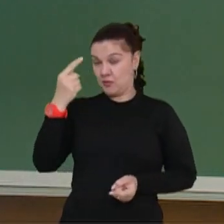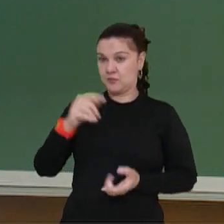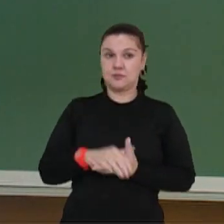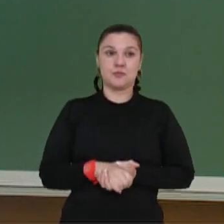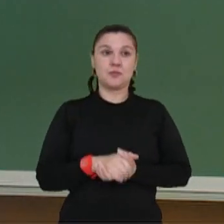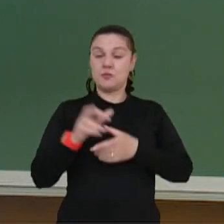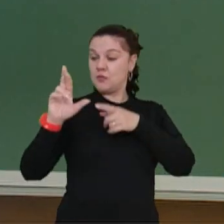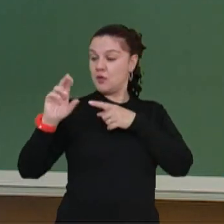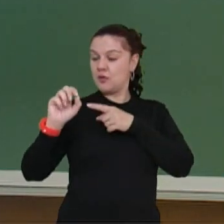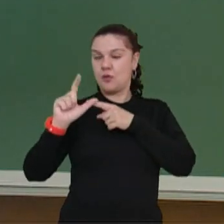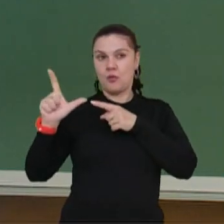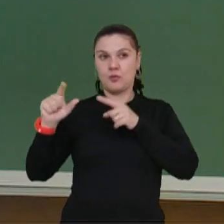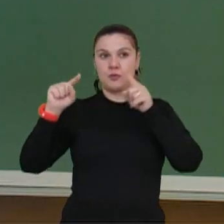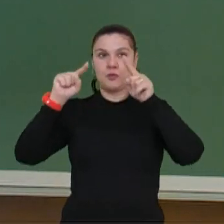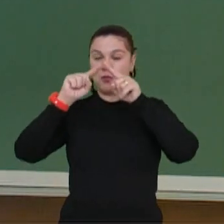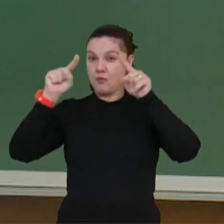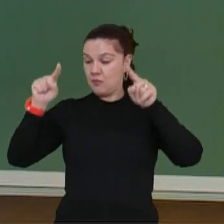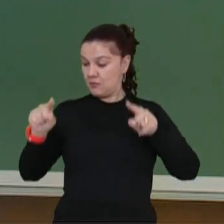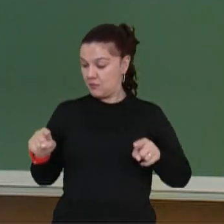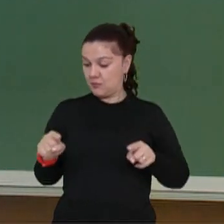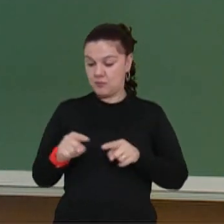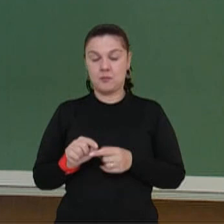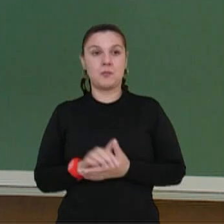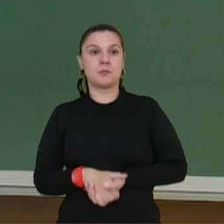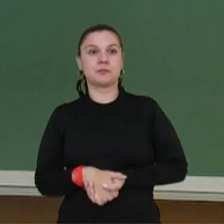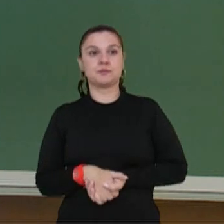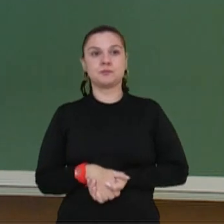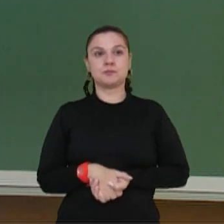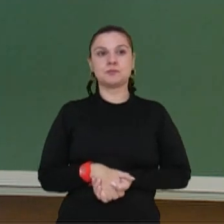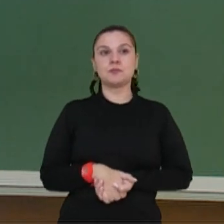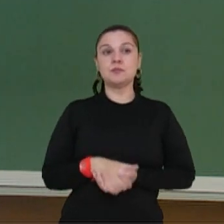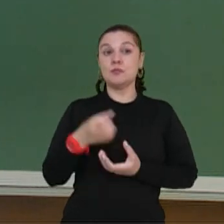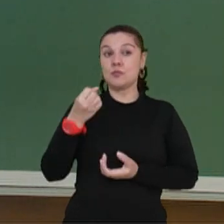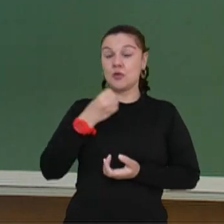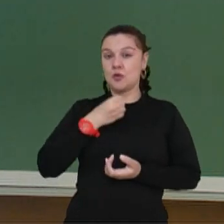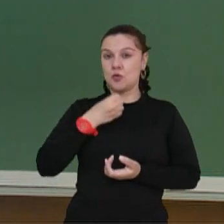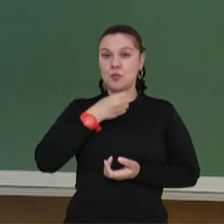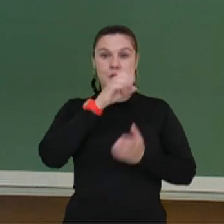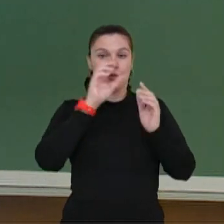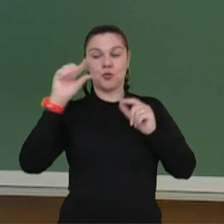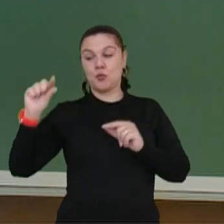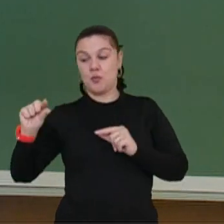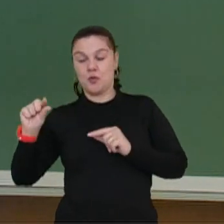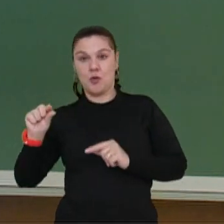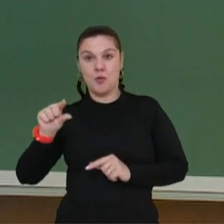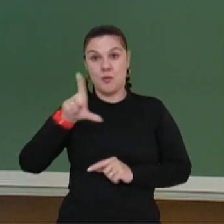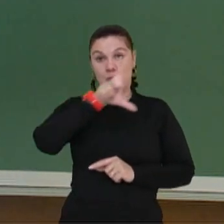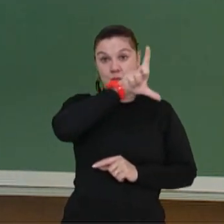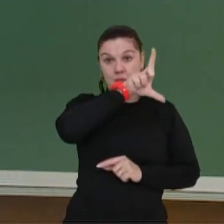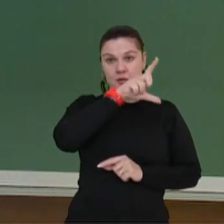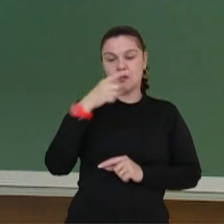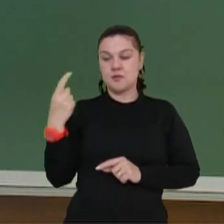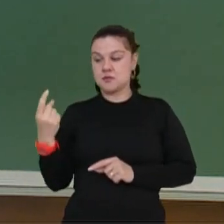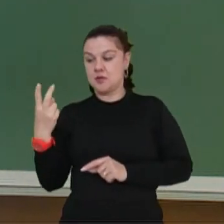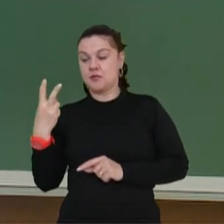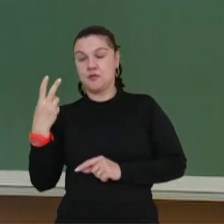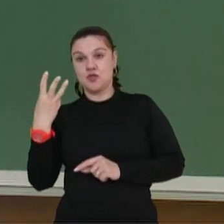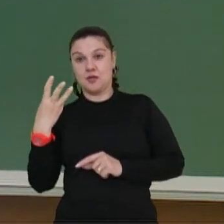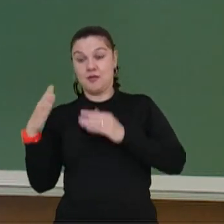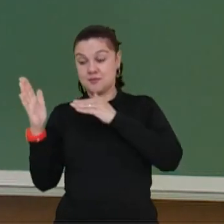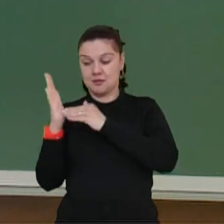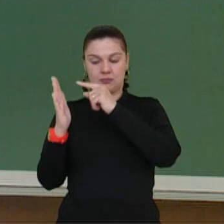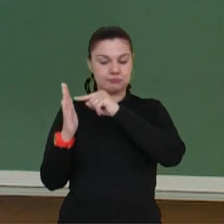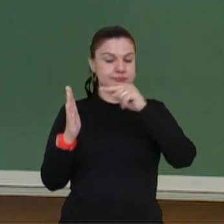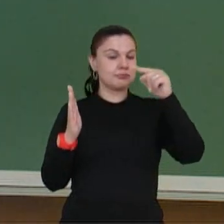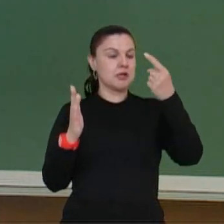montar o rol, ó, eu coloquei aqui o rol, certo? Coloquei os númerozinhos em ordem crescente, do menor para o maior, do 123 até o 180,